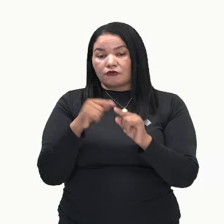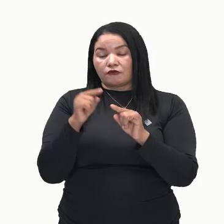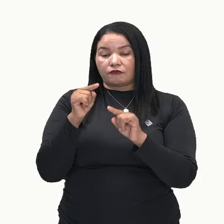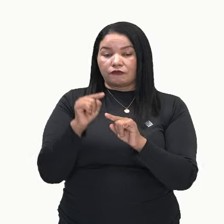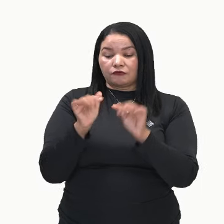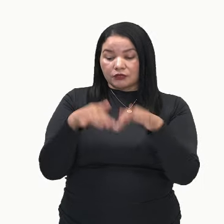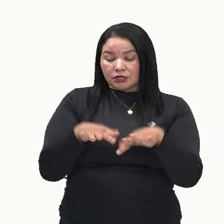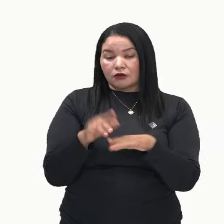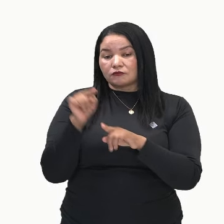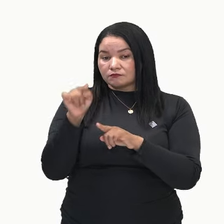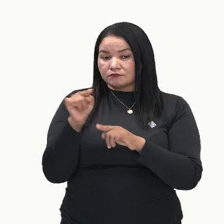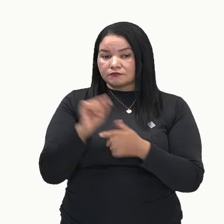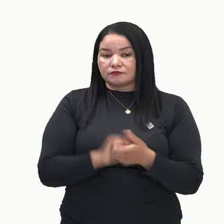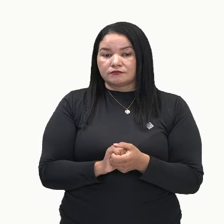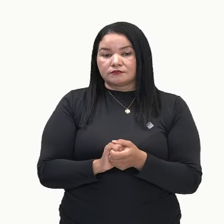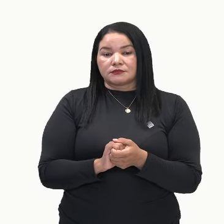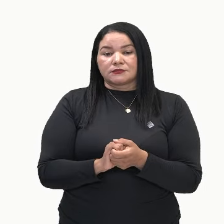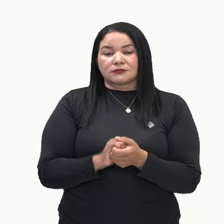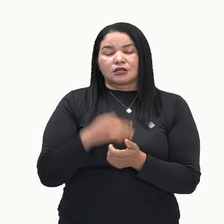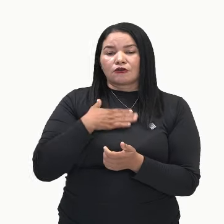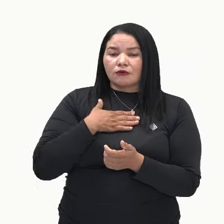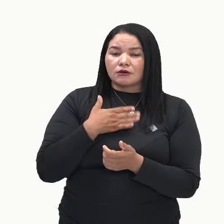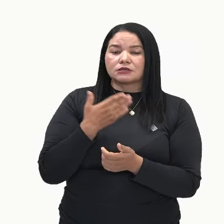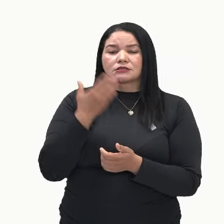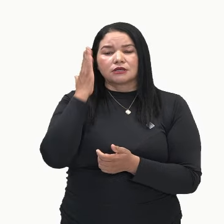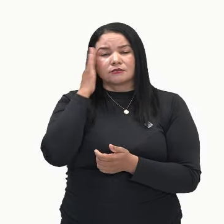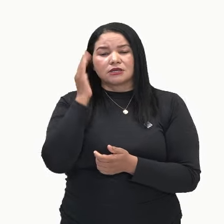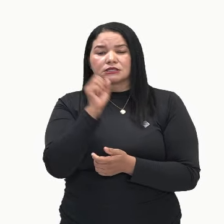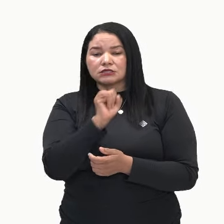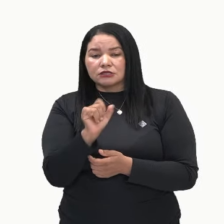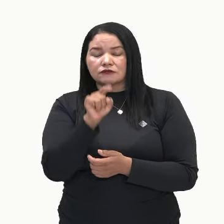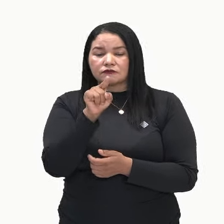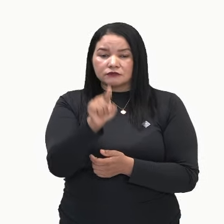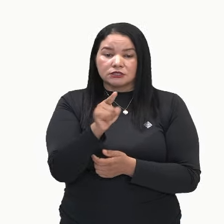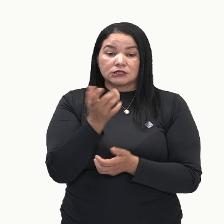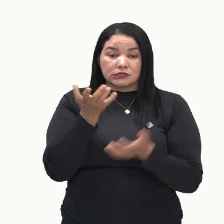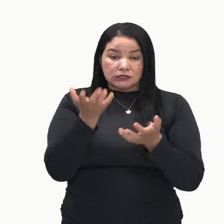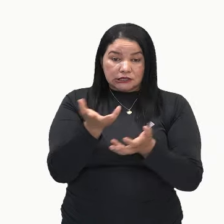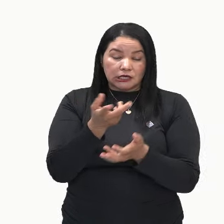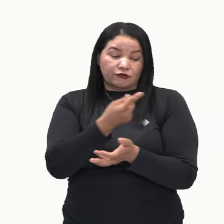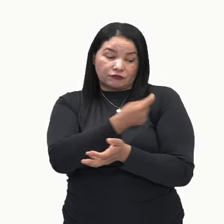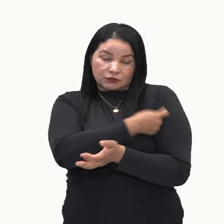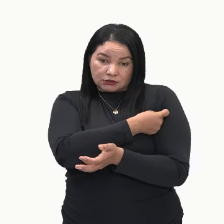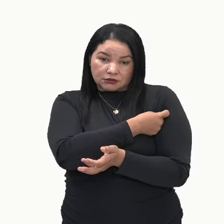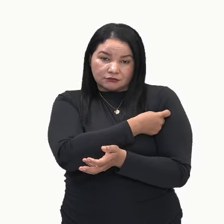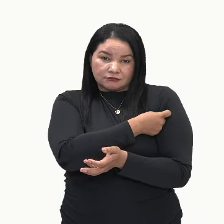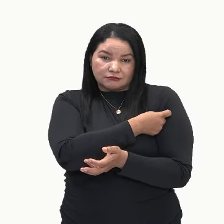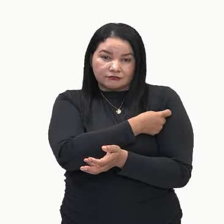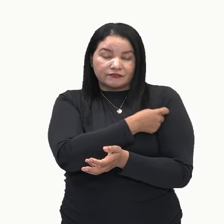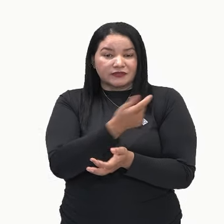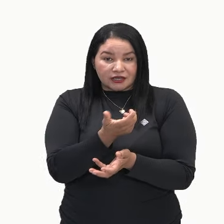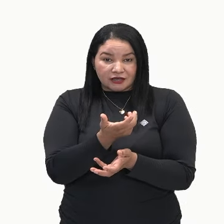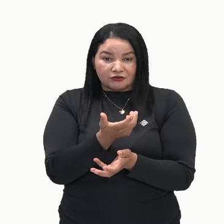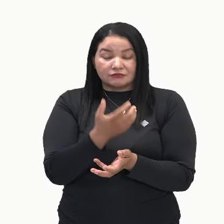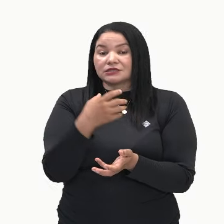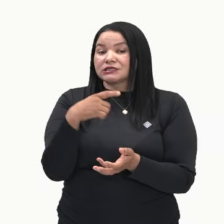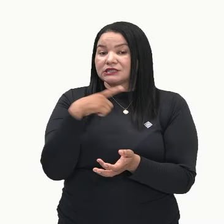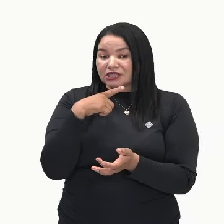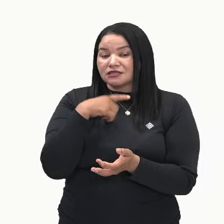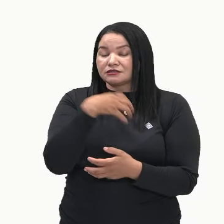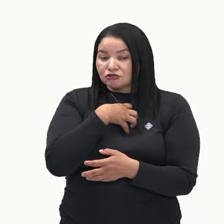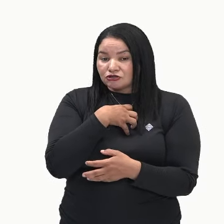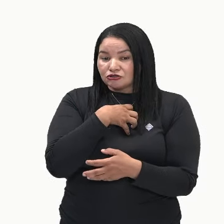Senão ela fica assim. Gostaria de saber se você deseja se vacinar? Viu? Não faz sentido. Na forma que ela é formulada,